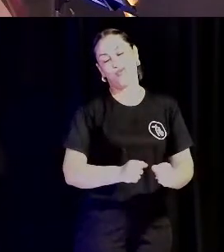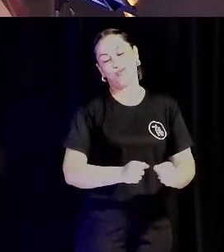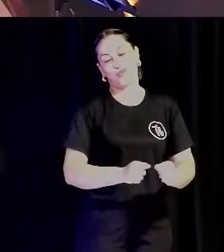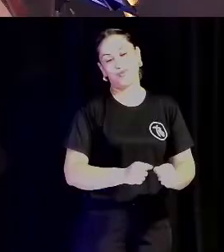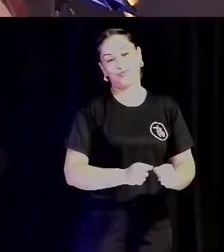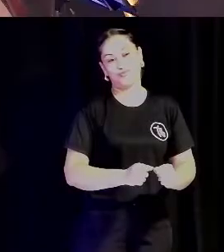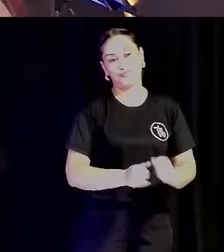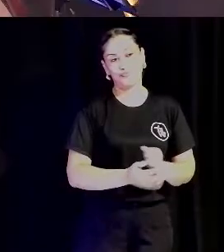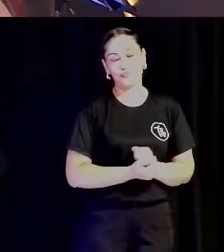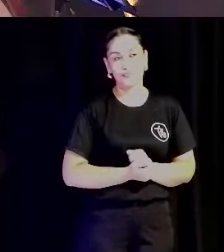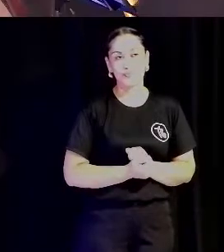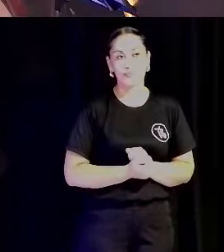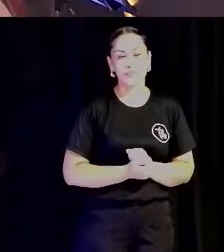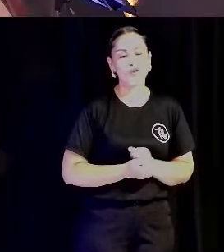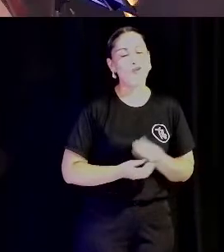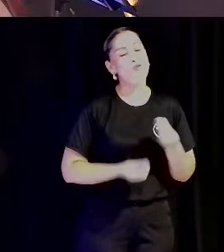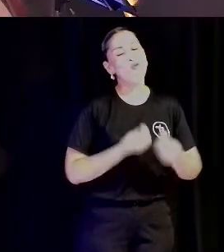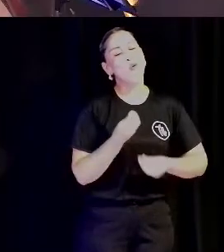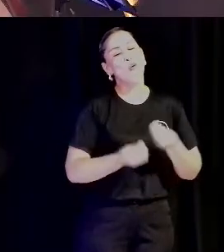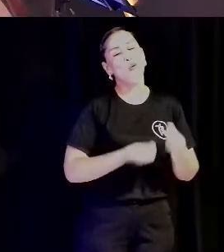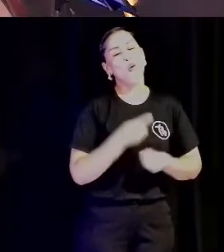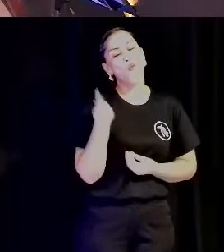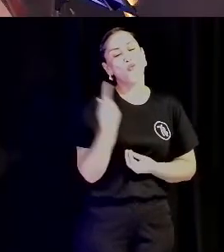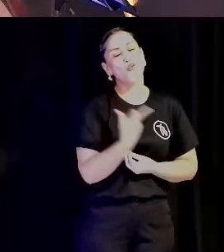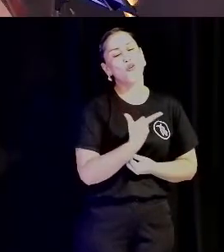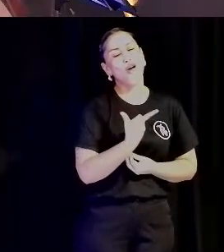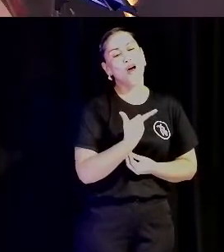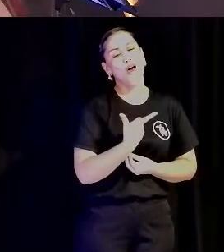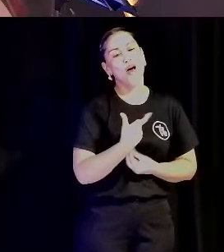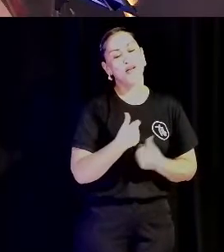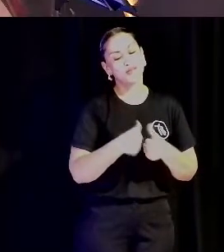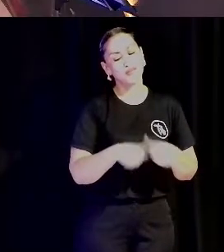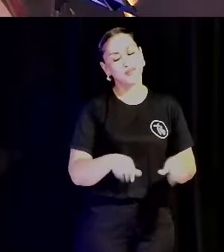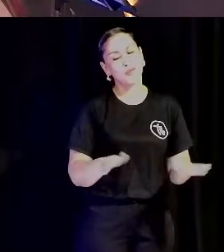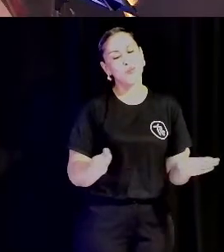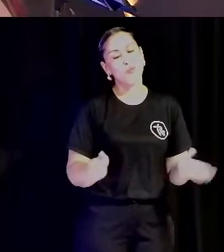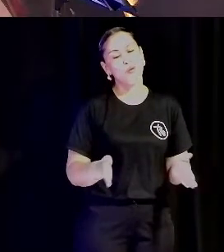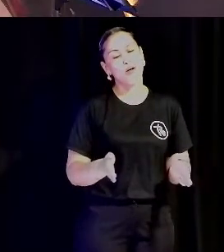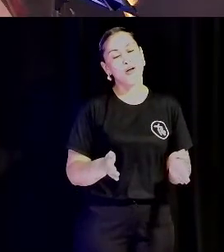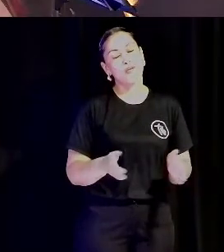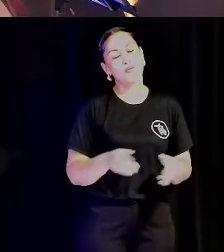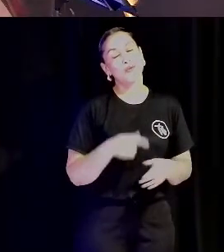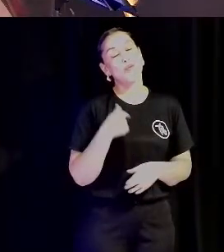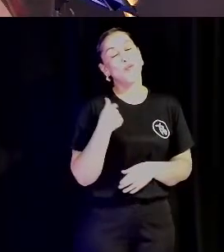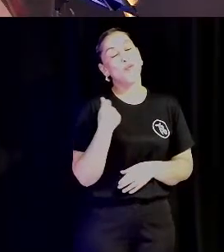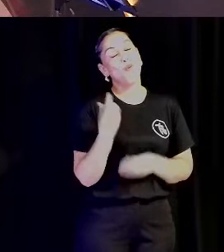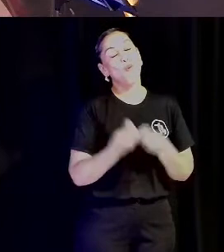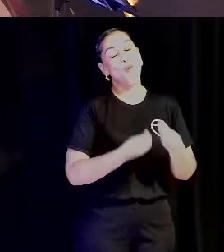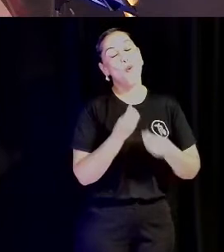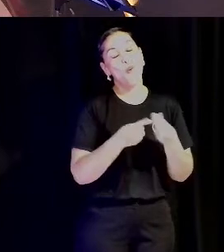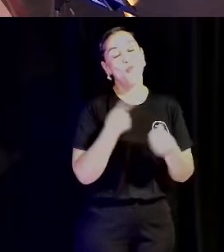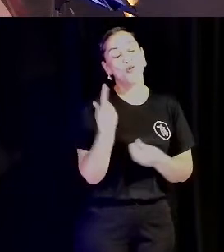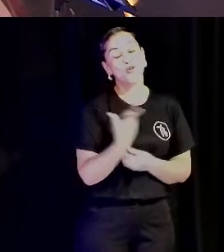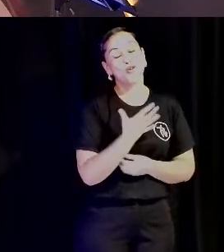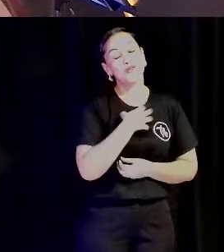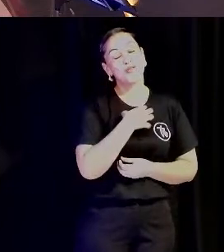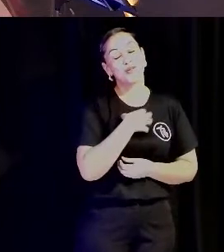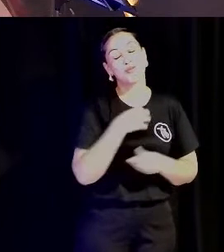Como estamos hoje? Talvez a nossa condição hoje é uma condição boa, favorável, mas amanhã não